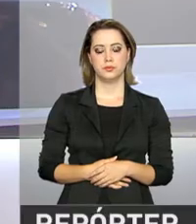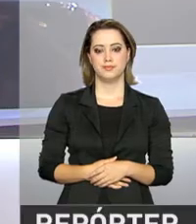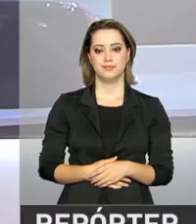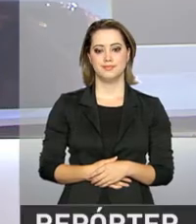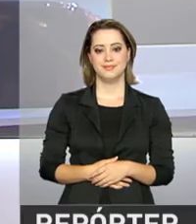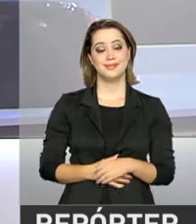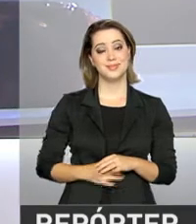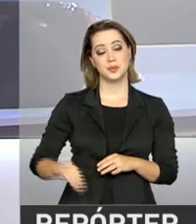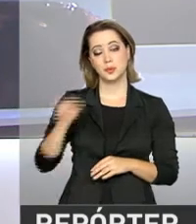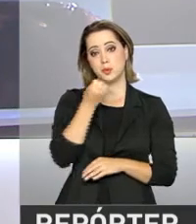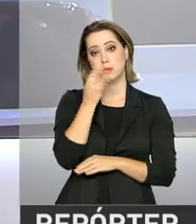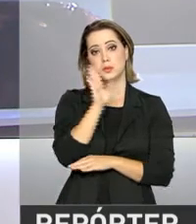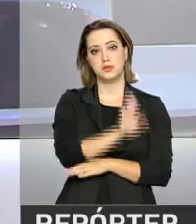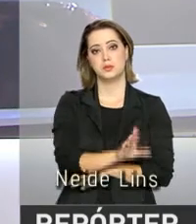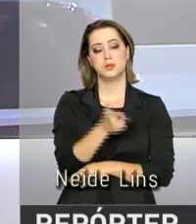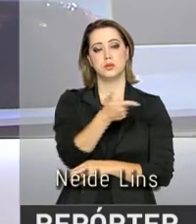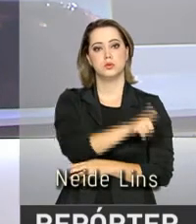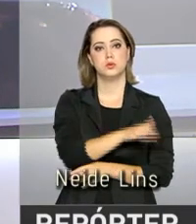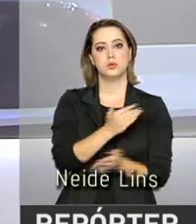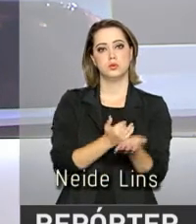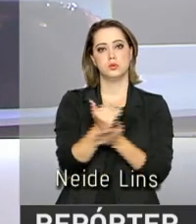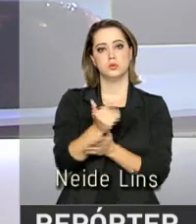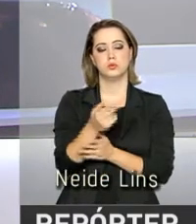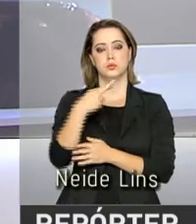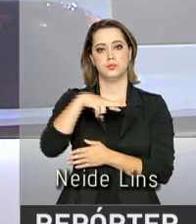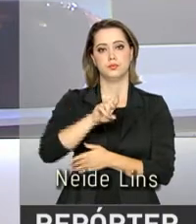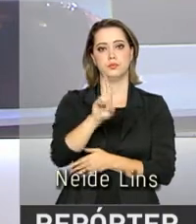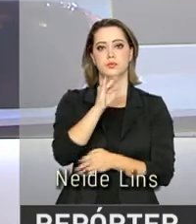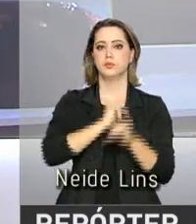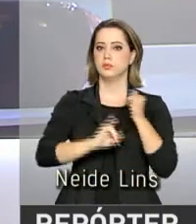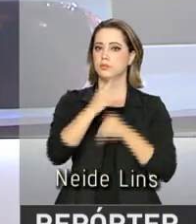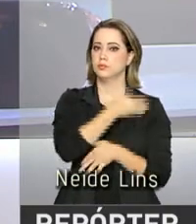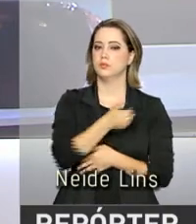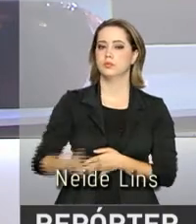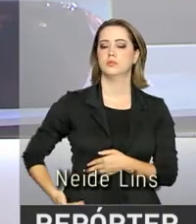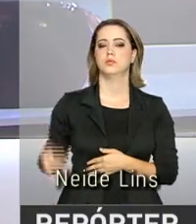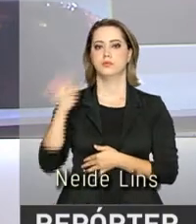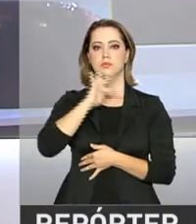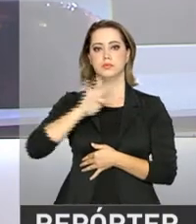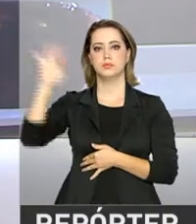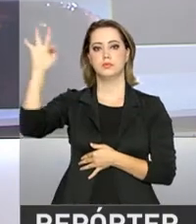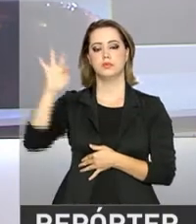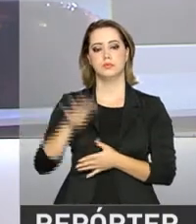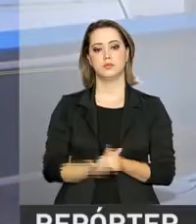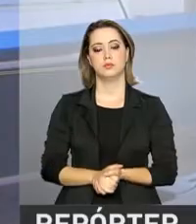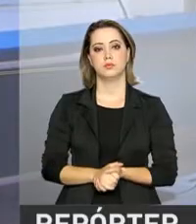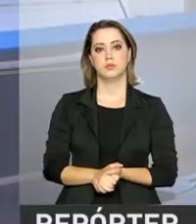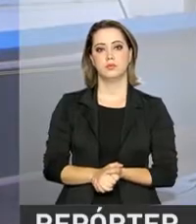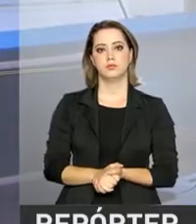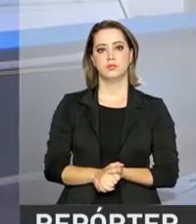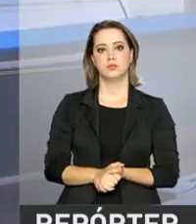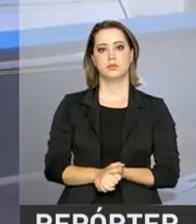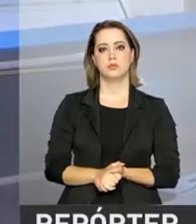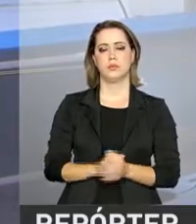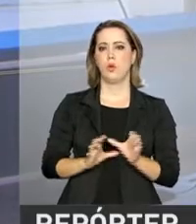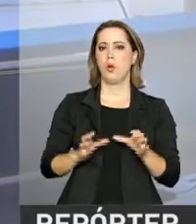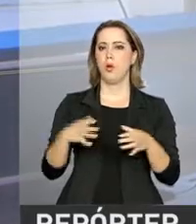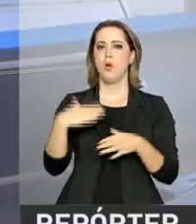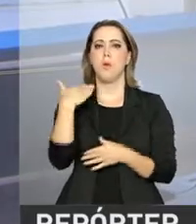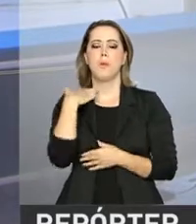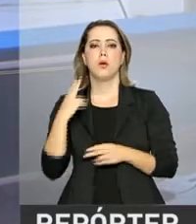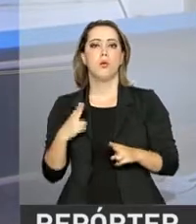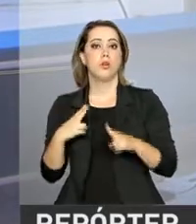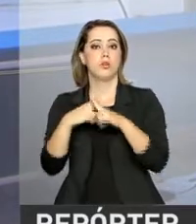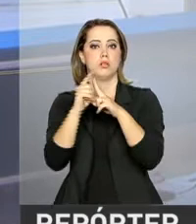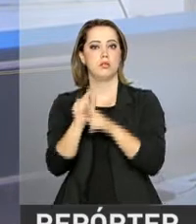olá boa tarde começa agora mais um repórter nbr com as notícias do governo federal as agências da caixa